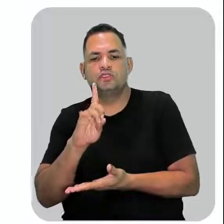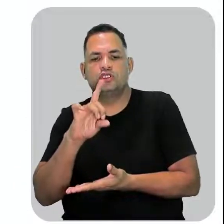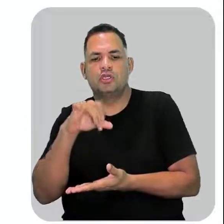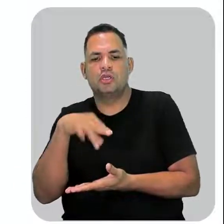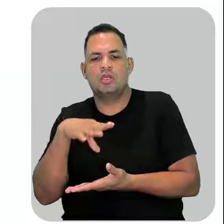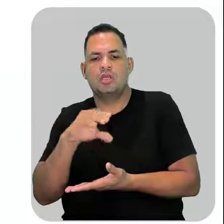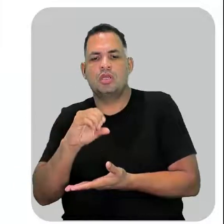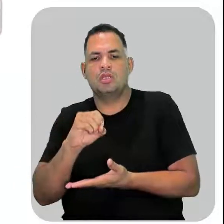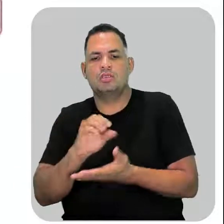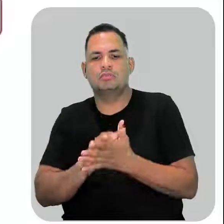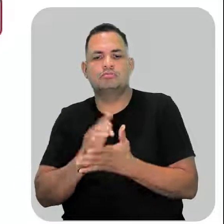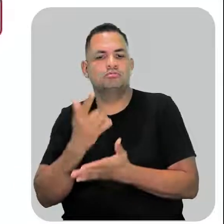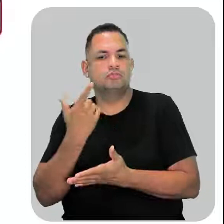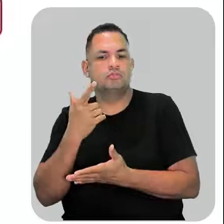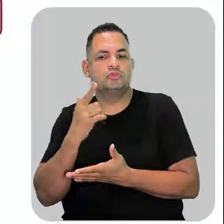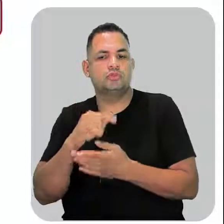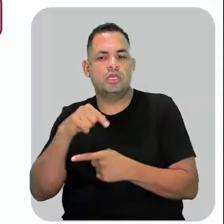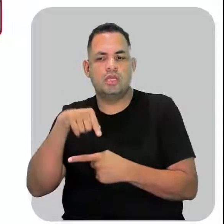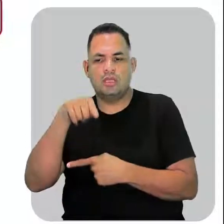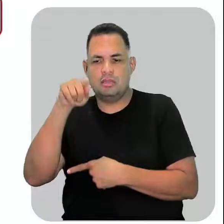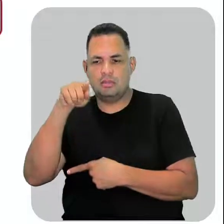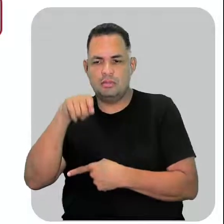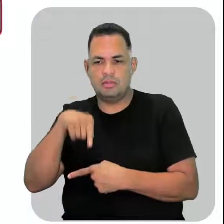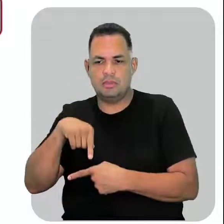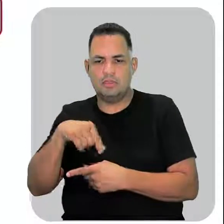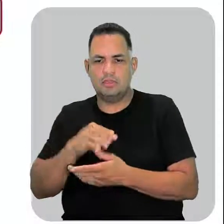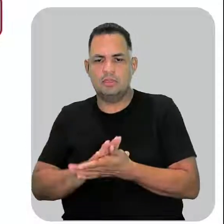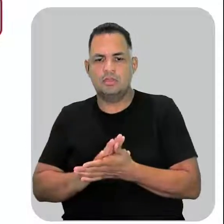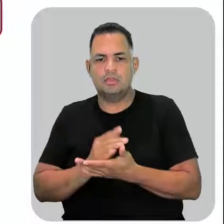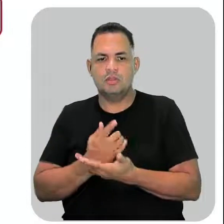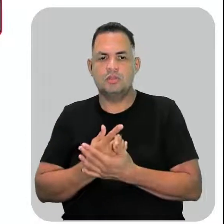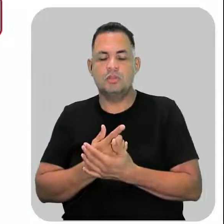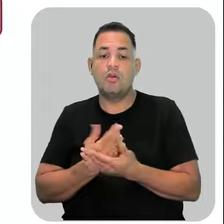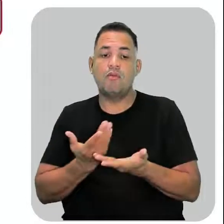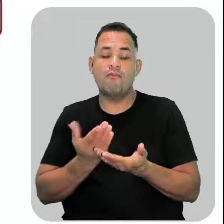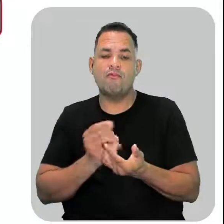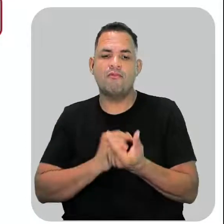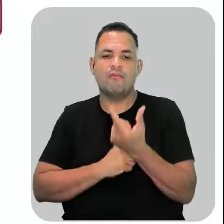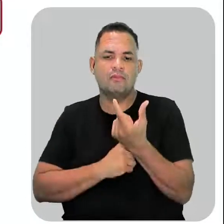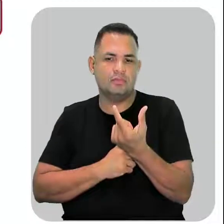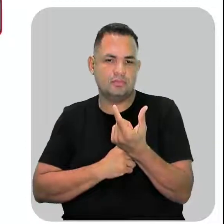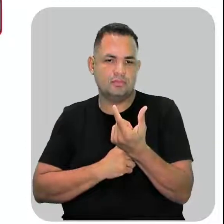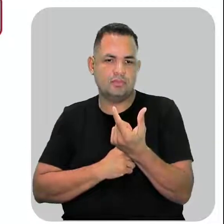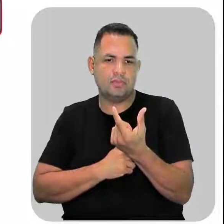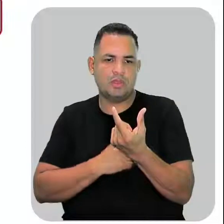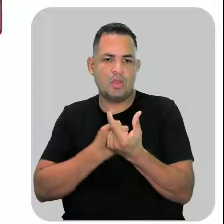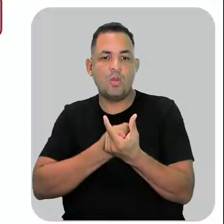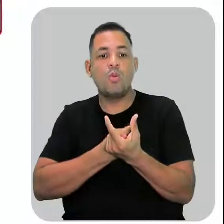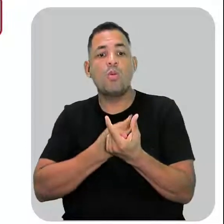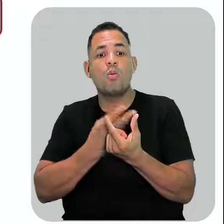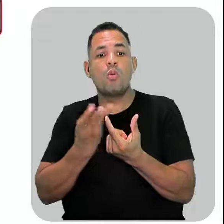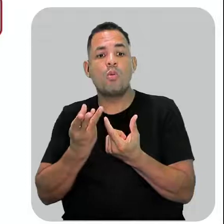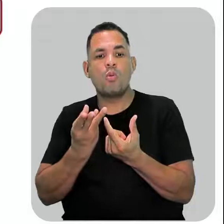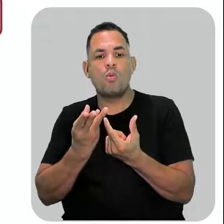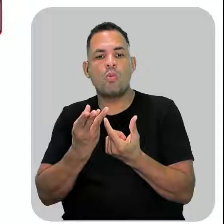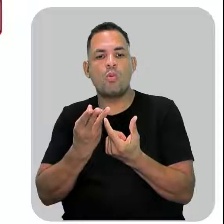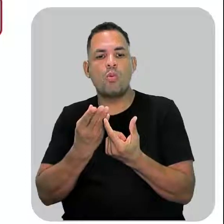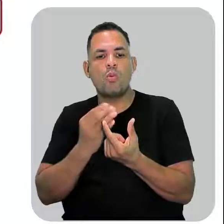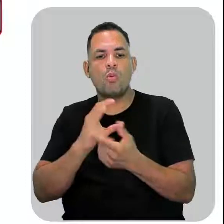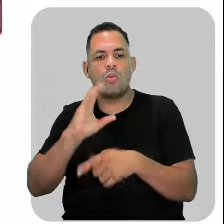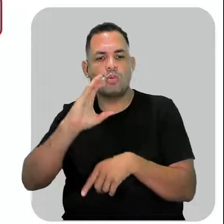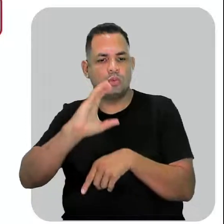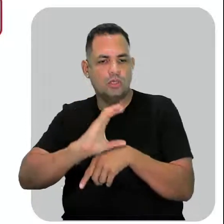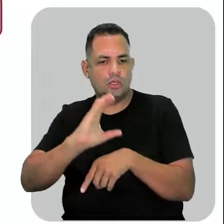dienos não ramificados? A gente vai fazer o mesmo, vai contar quantos carbonos tem, determina